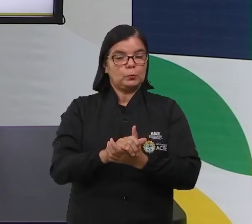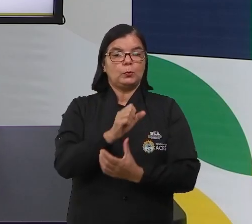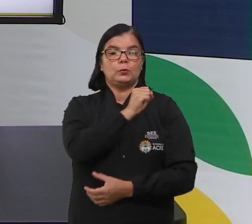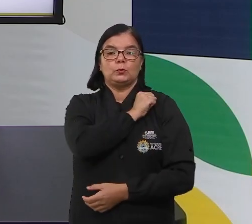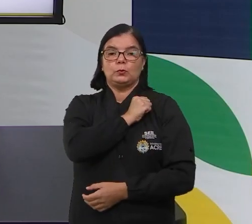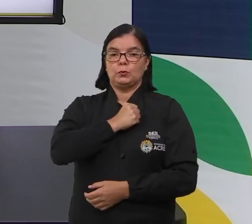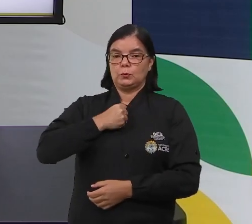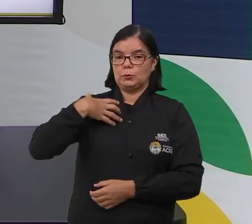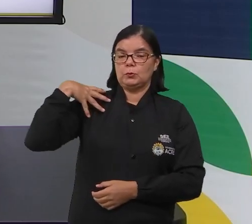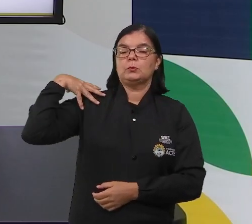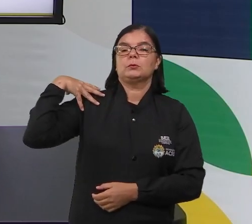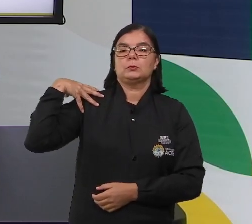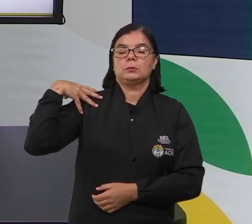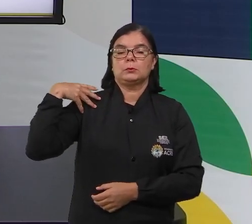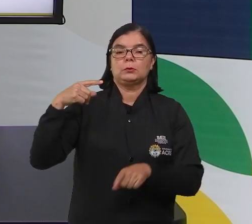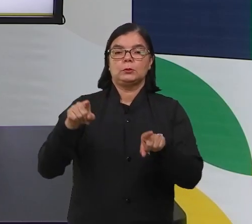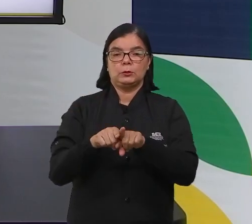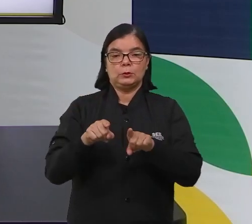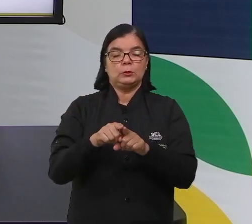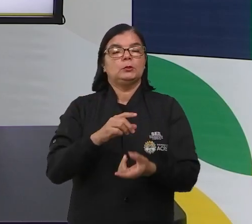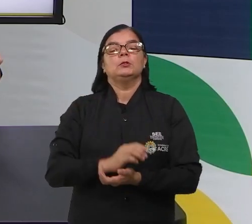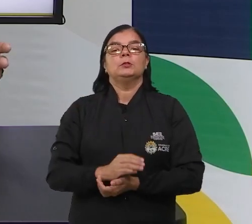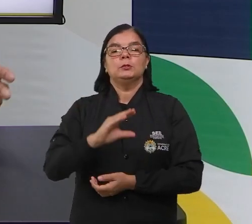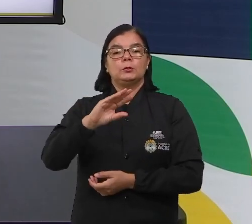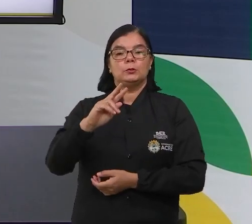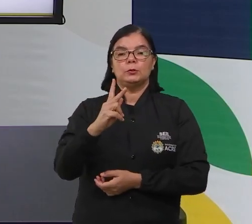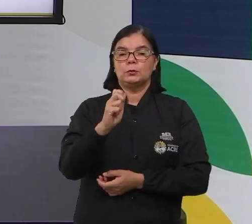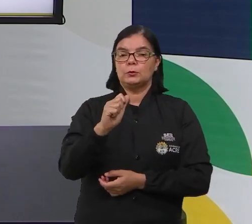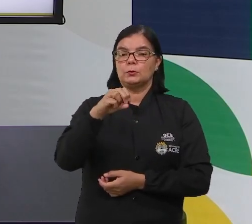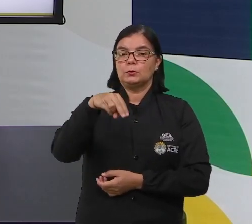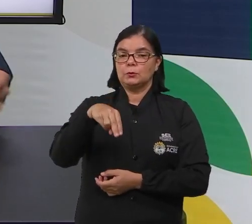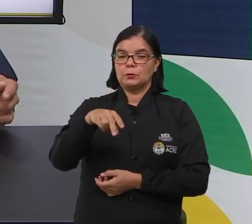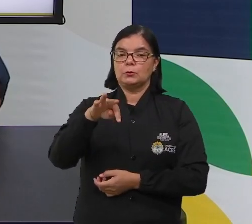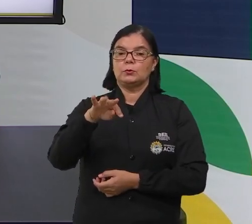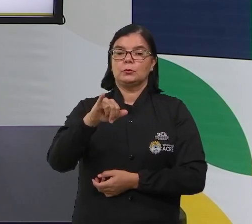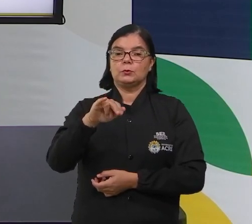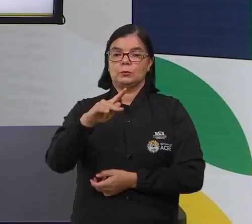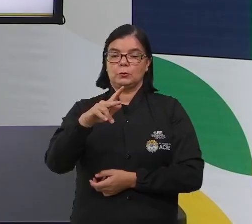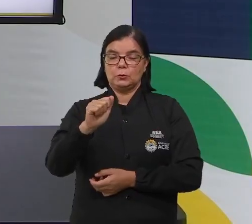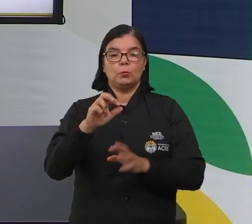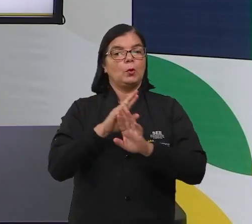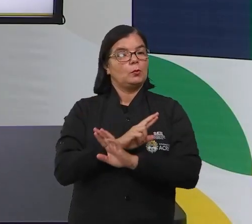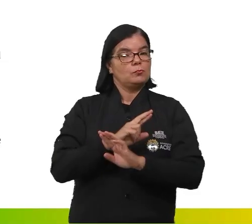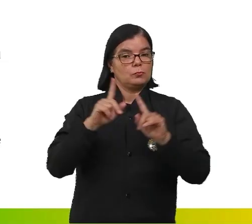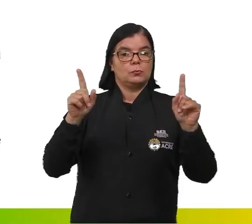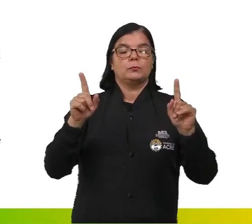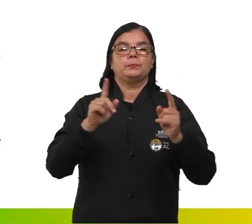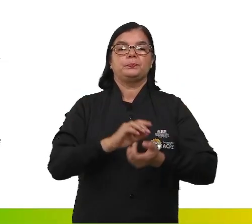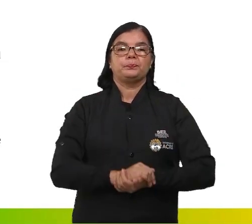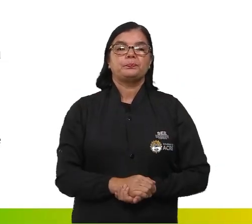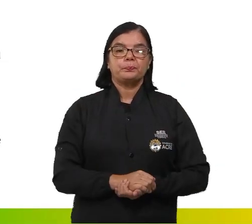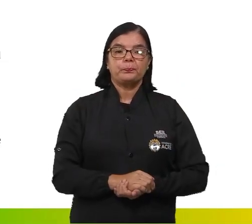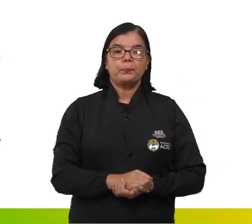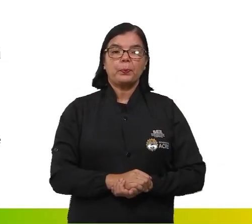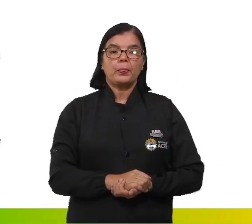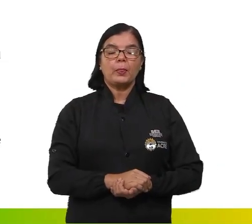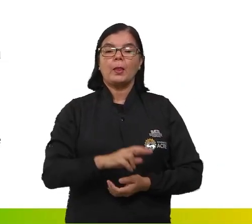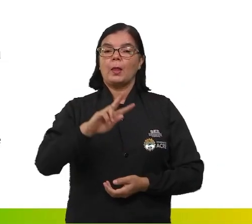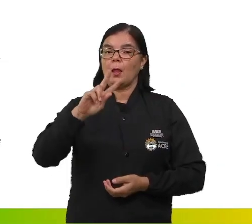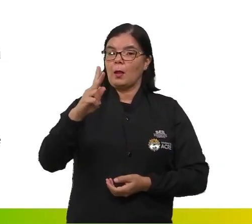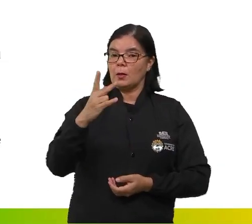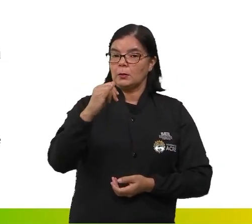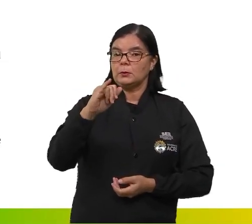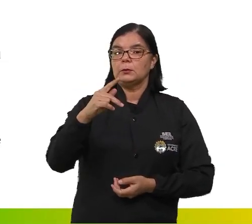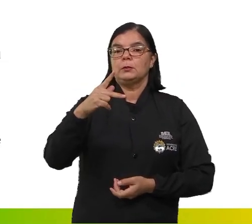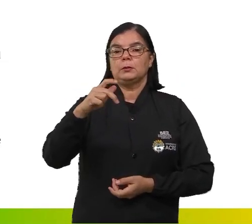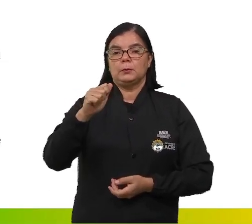esposa de Sócrates era Xantipa. E aqui nós estamos falando de Diotima de Mantinéa. Então,